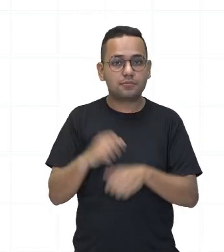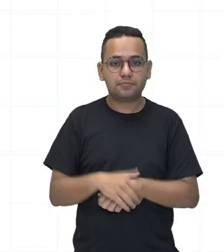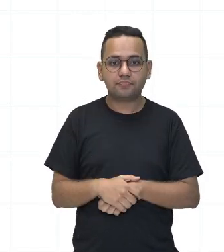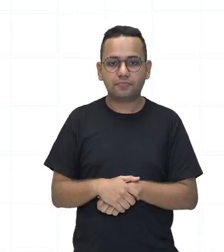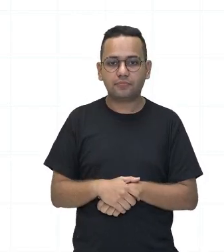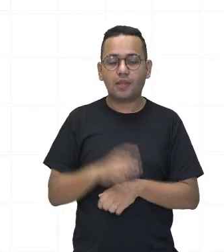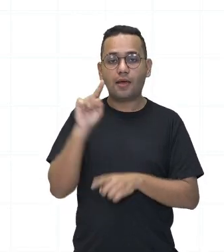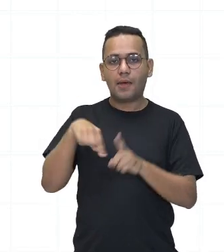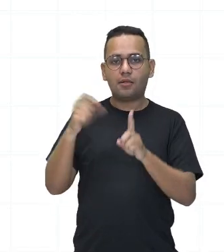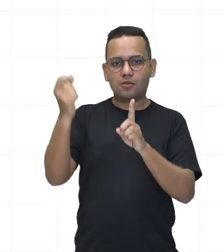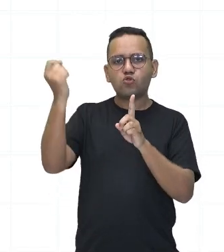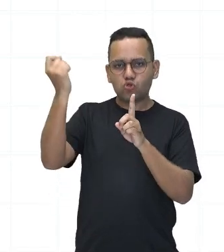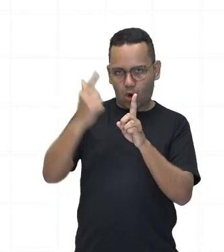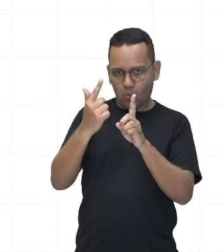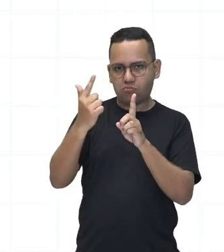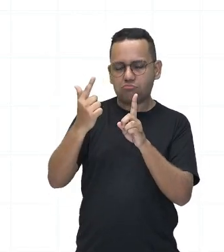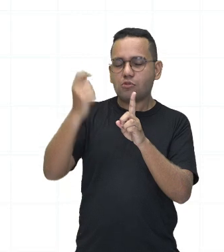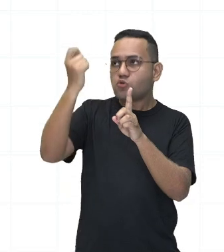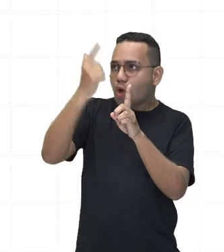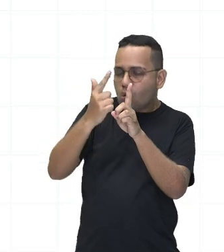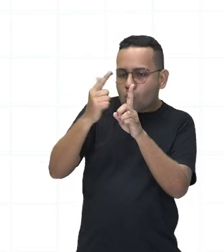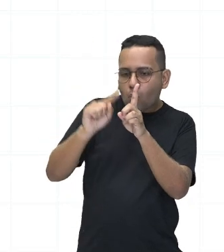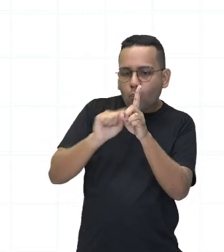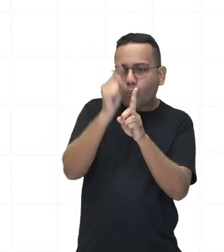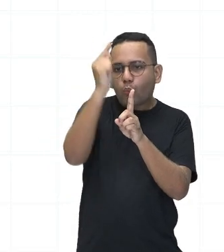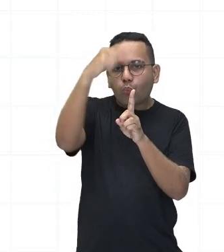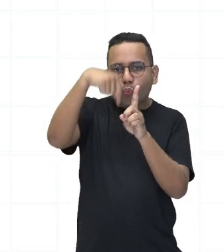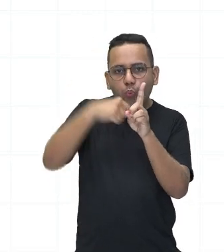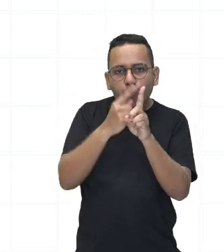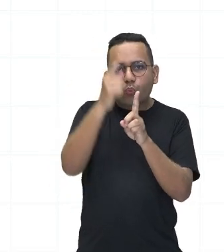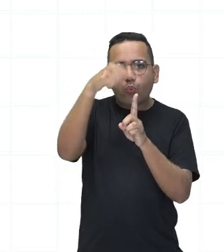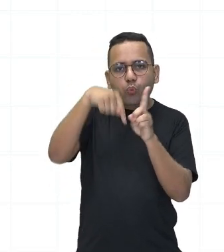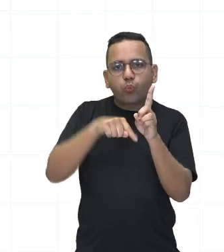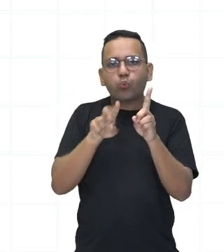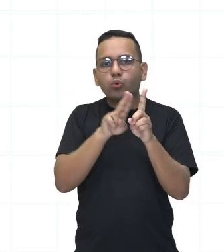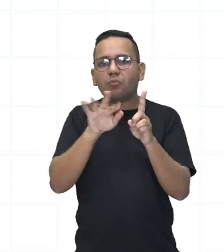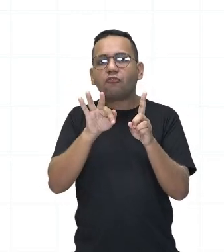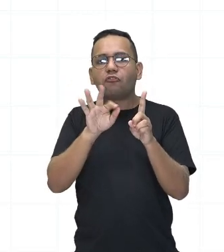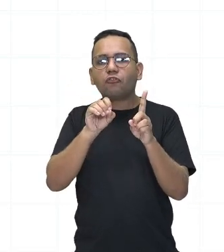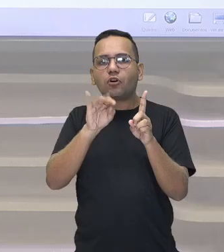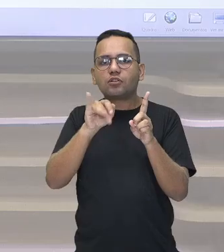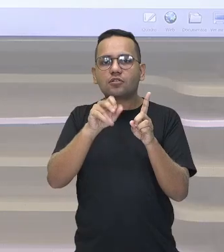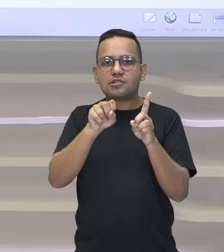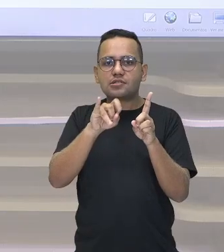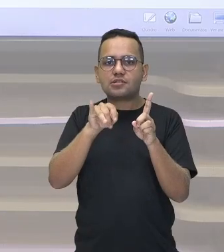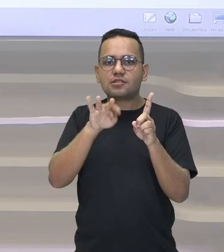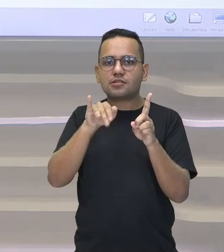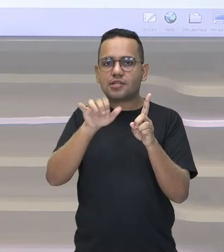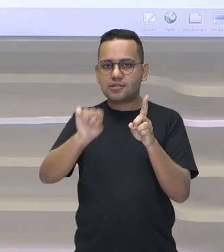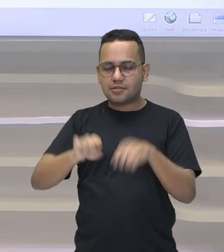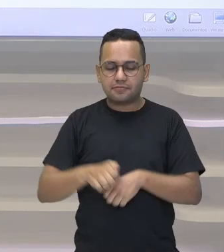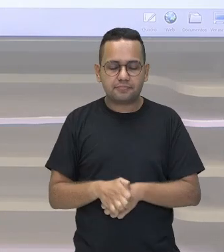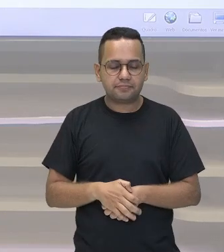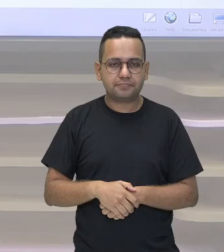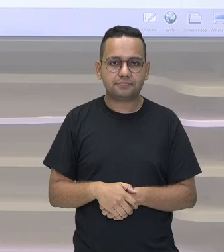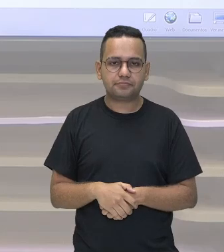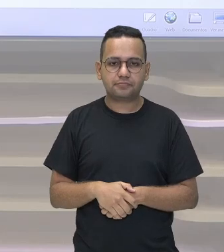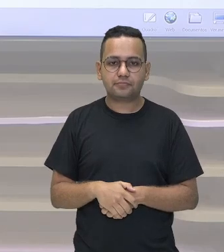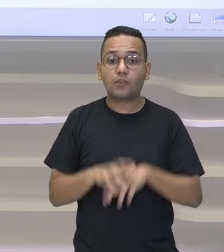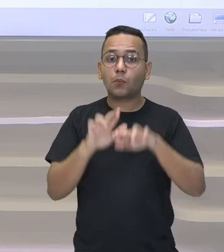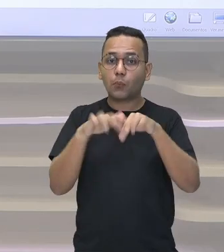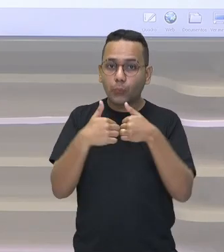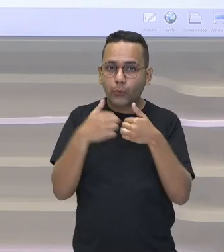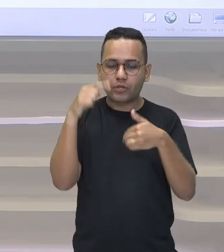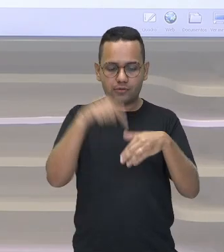da fotossíntese, né? Então os produtores, eles têm a capacidade de transformar a